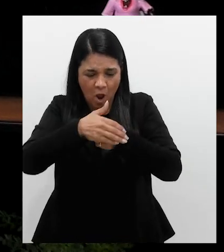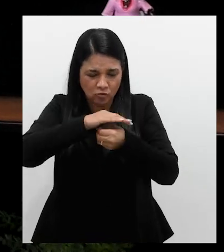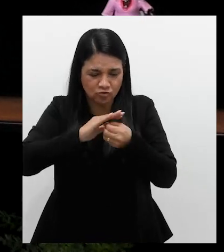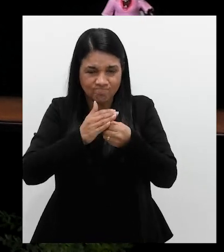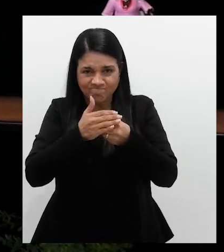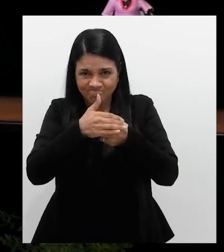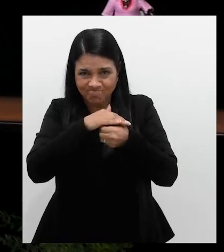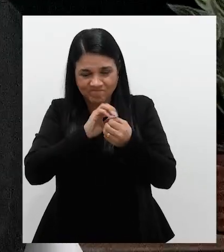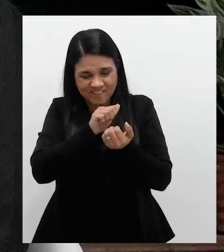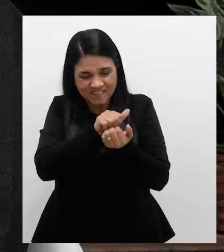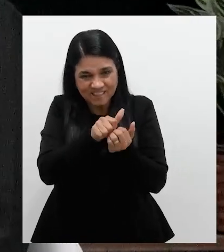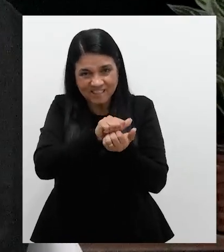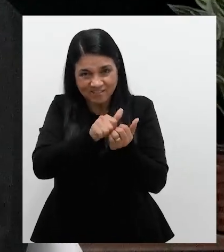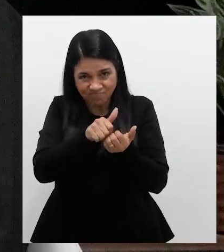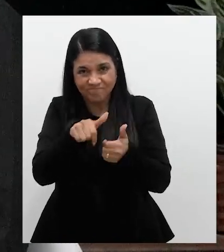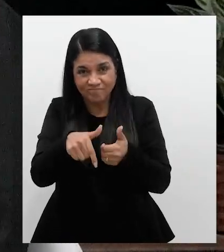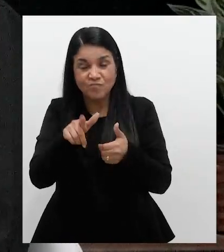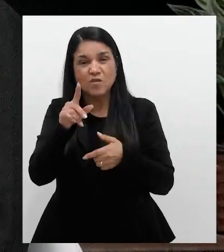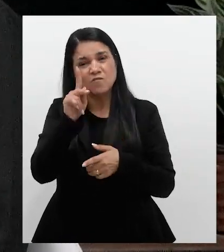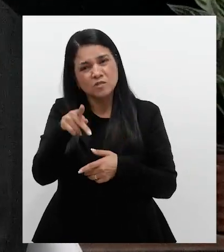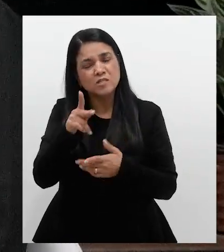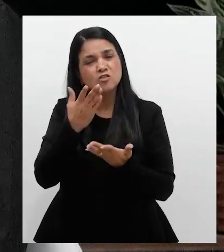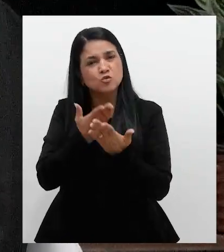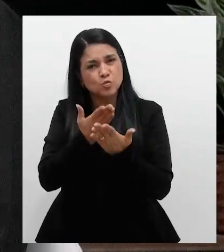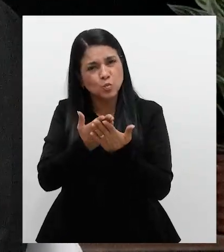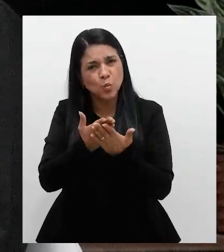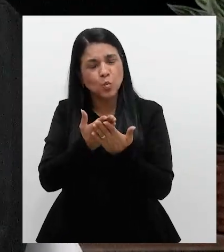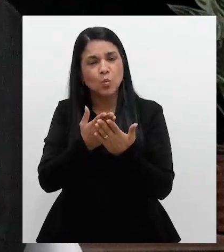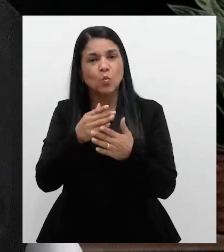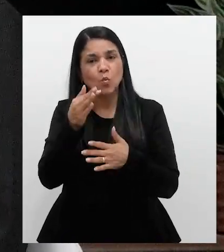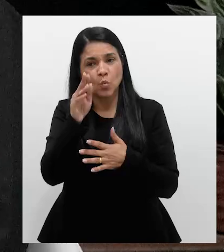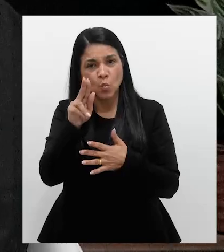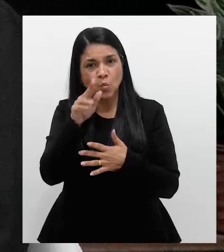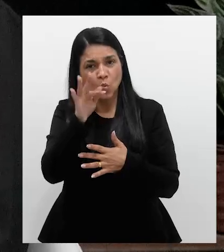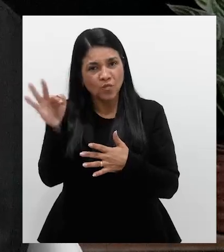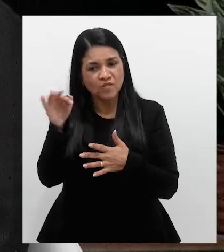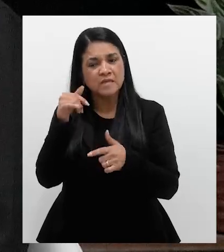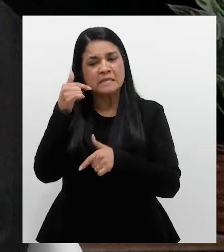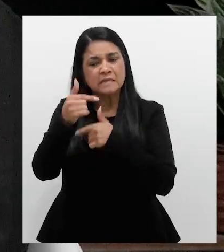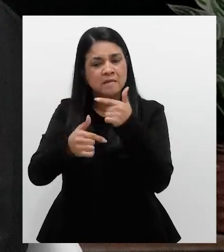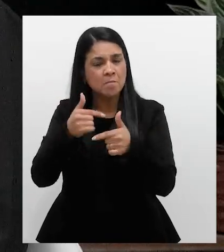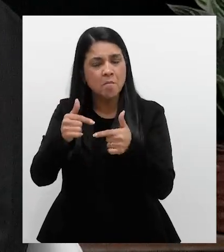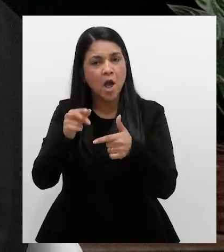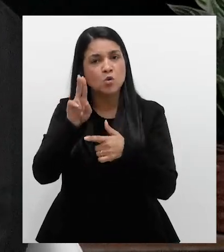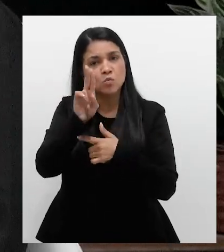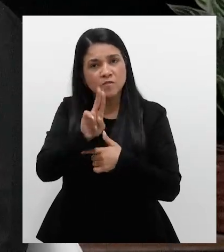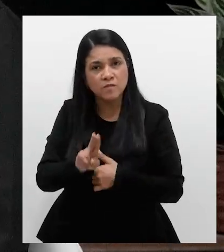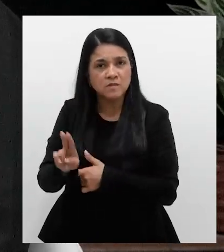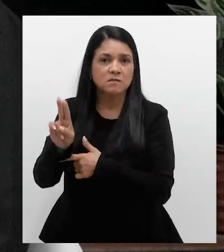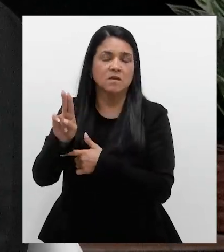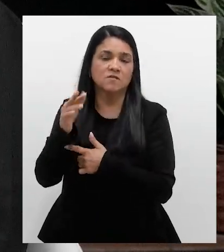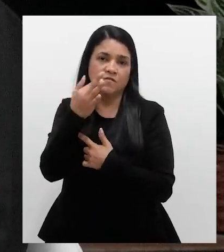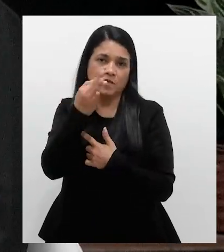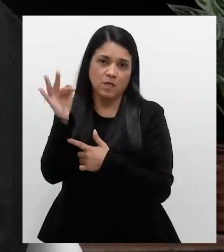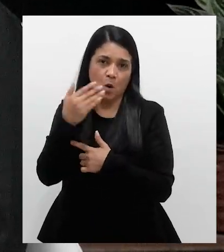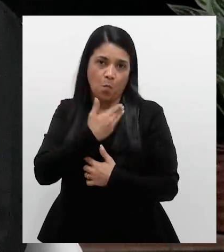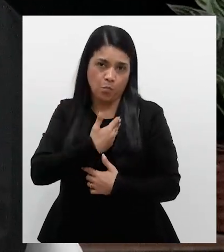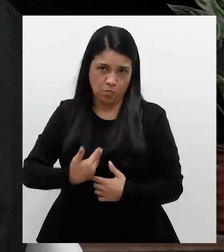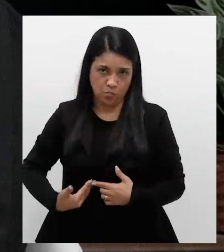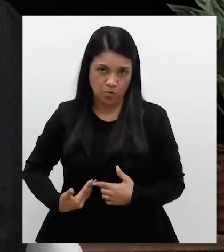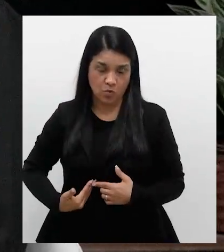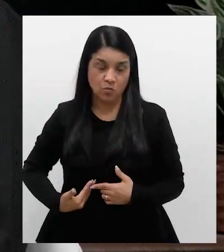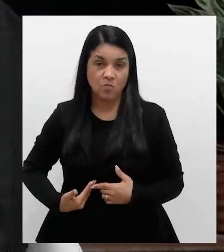do dente mesmo. O senhor que estudou na UF muito tempo, né? Que trabalho a UF faz, né, como uma universidade federal